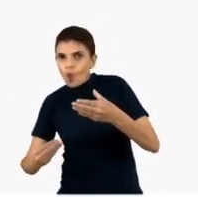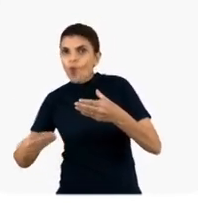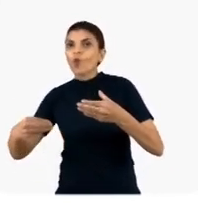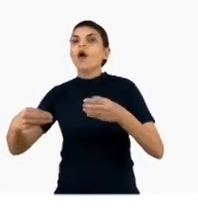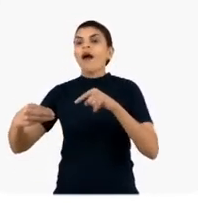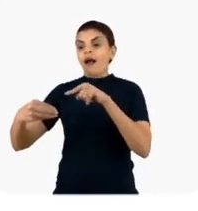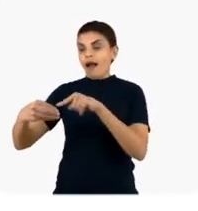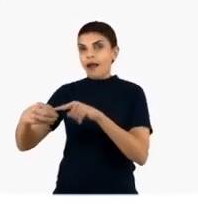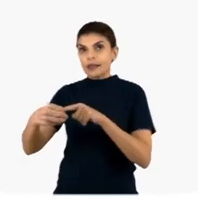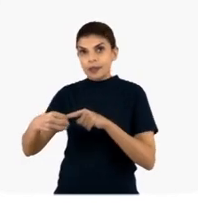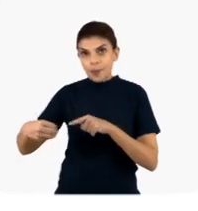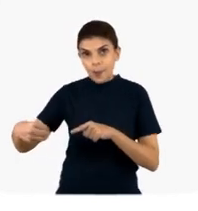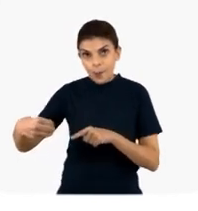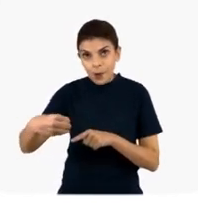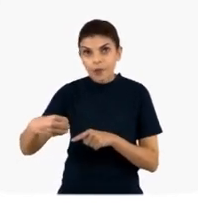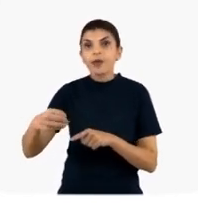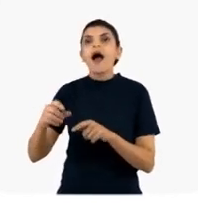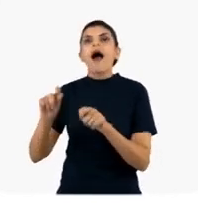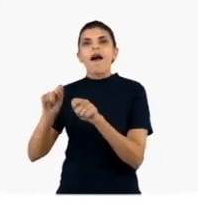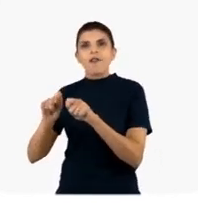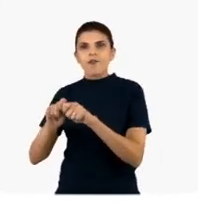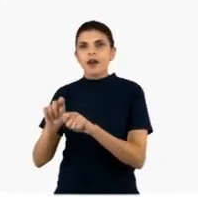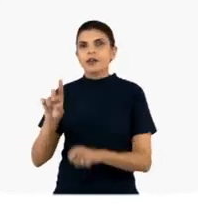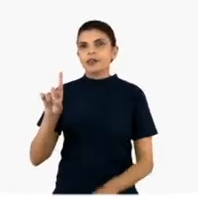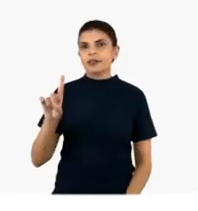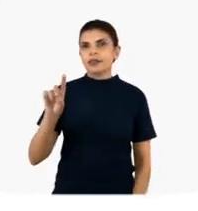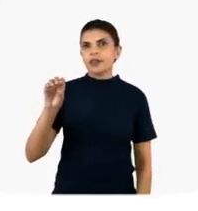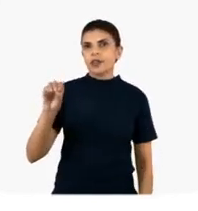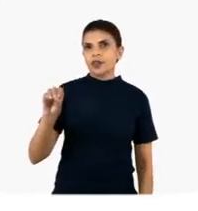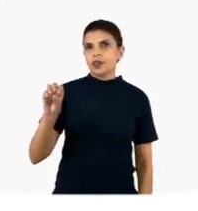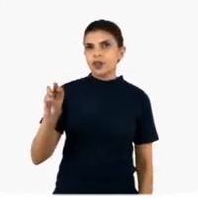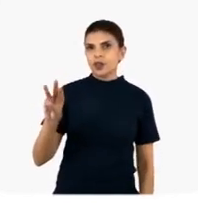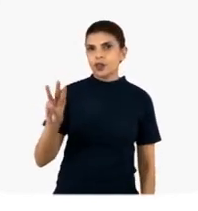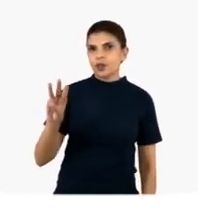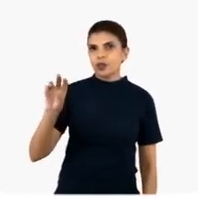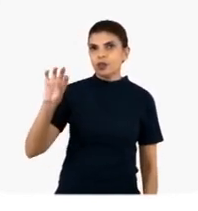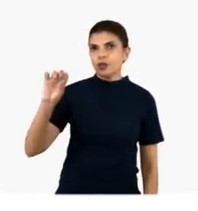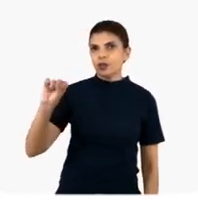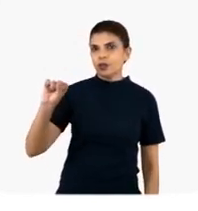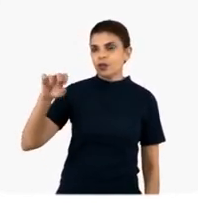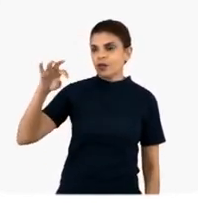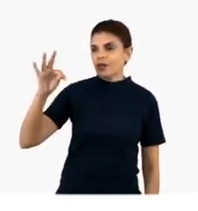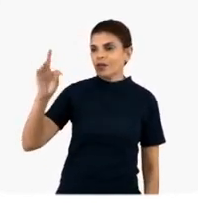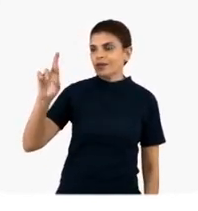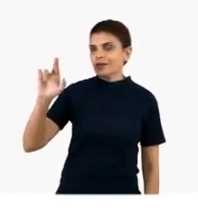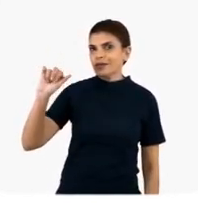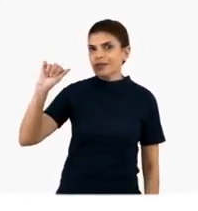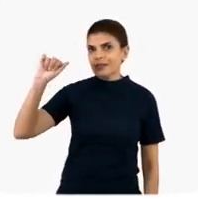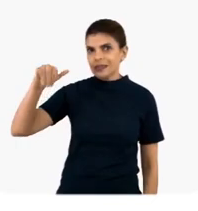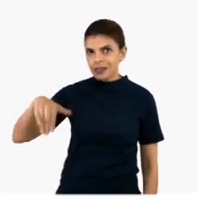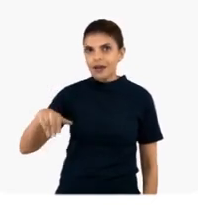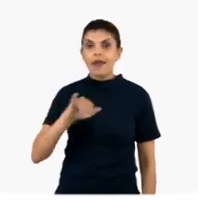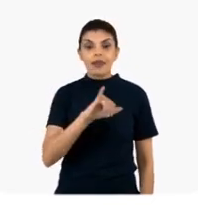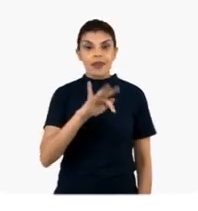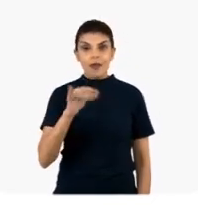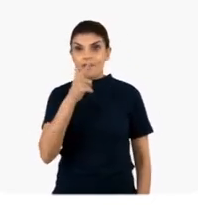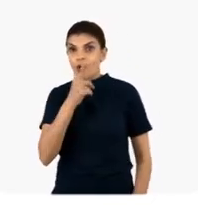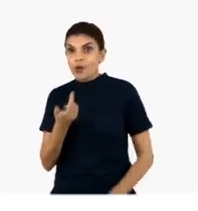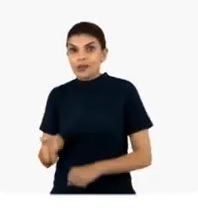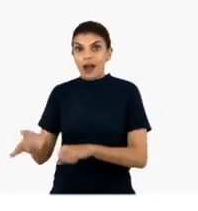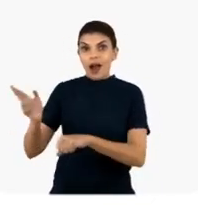etc. Realizamos as operações de extração e processamento e os diferentes estágios de cromatografia. Uma vez o IFA